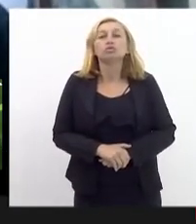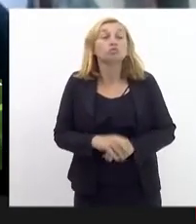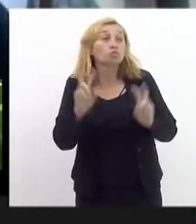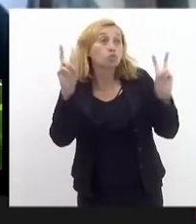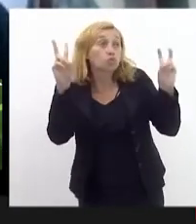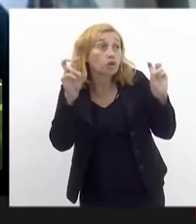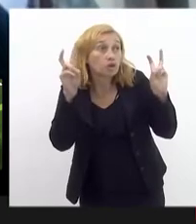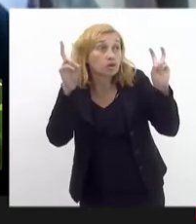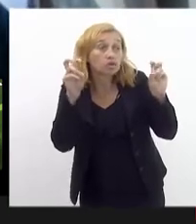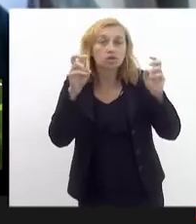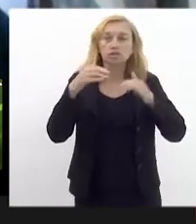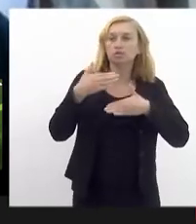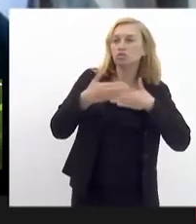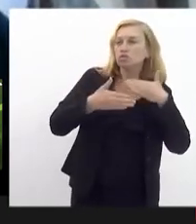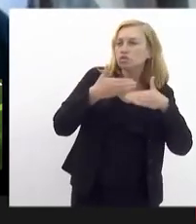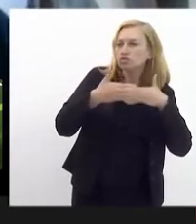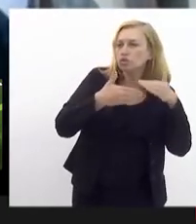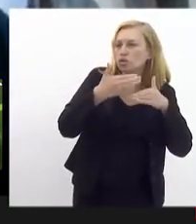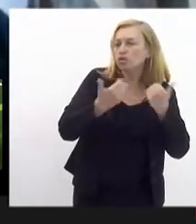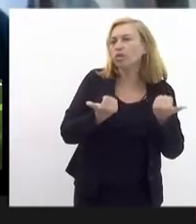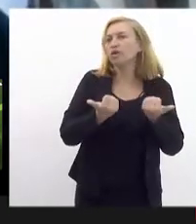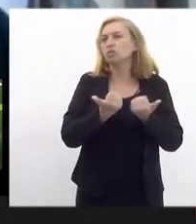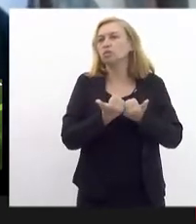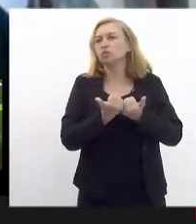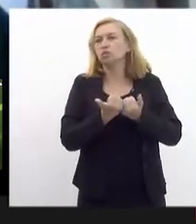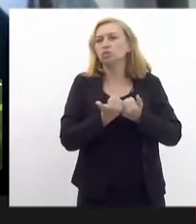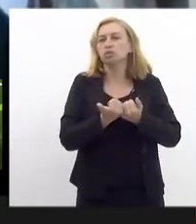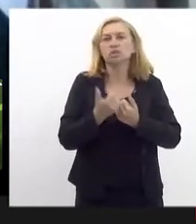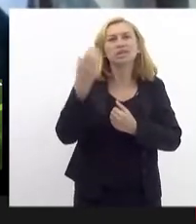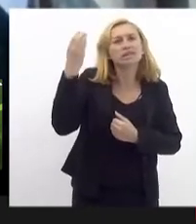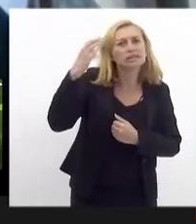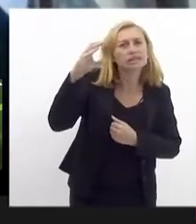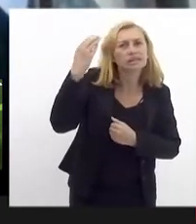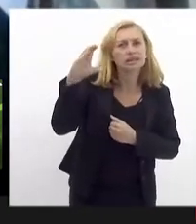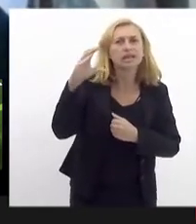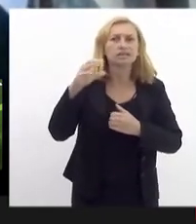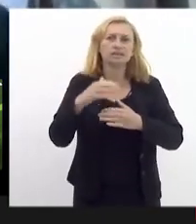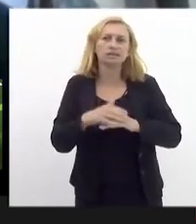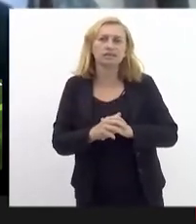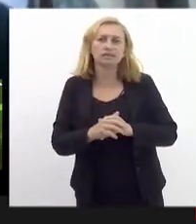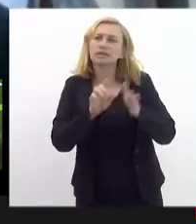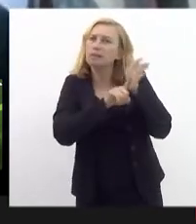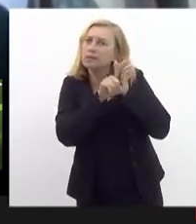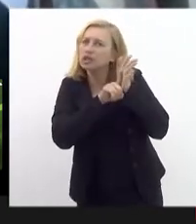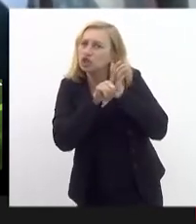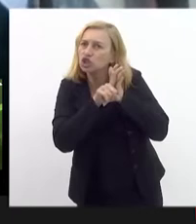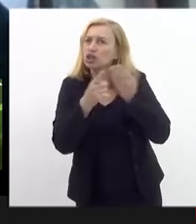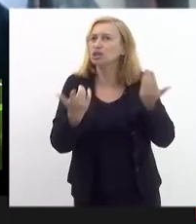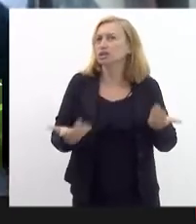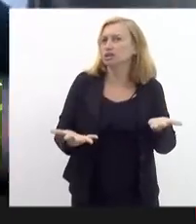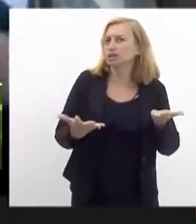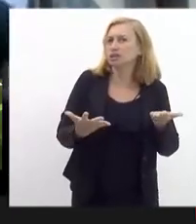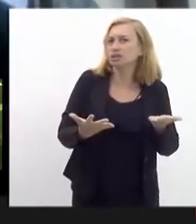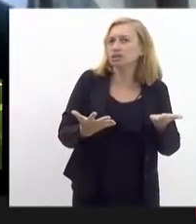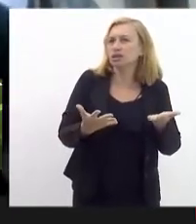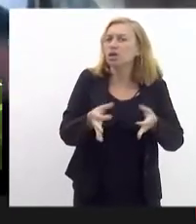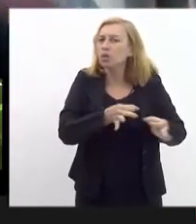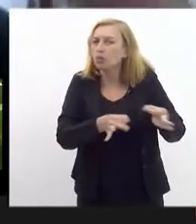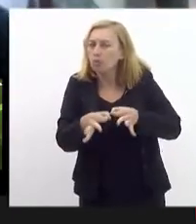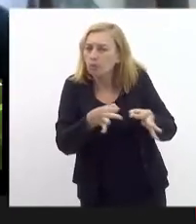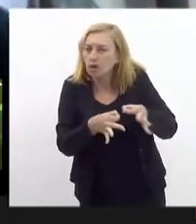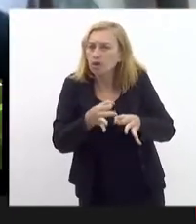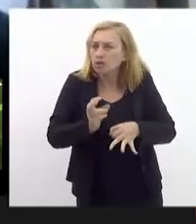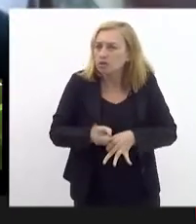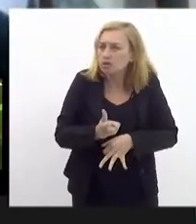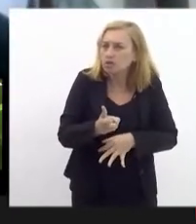questão do desenvolvimento da ciência, né, da pesquisa, um plano permanente